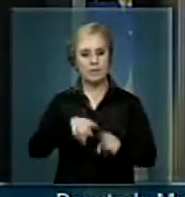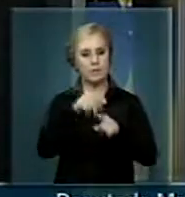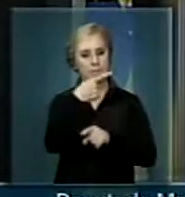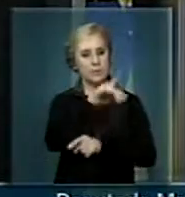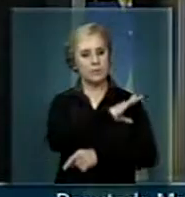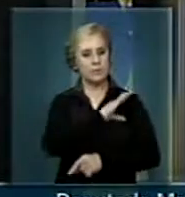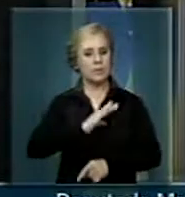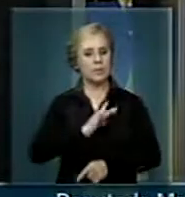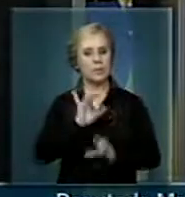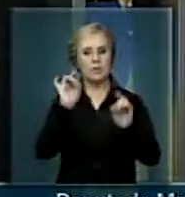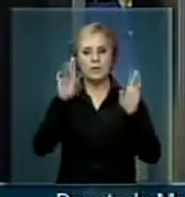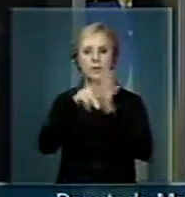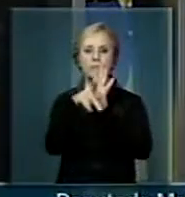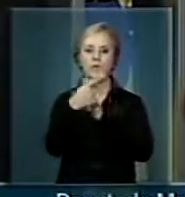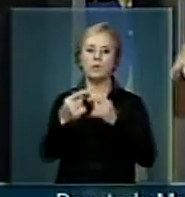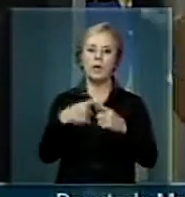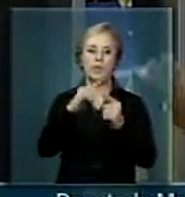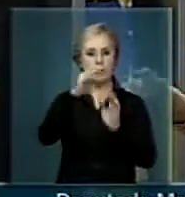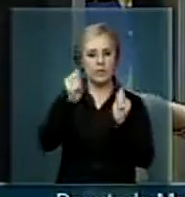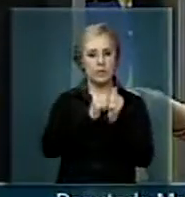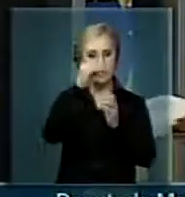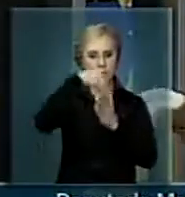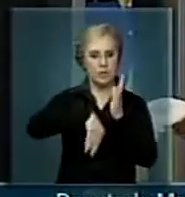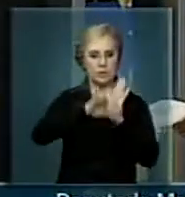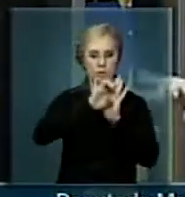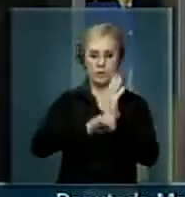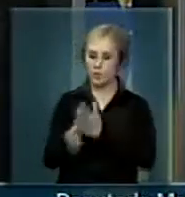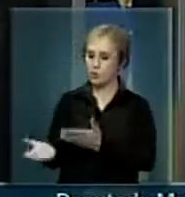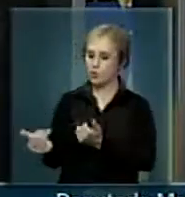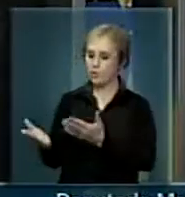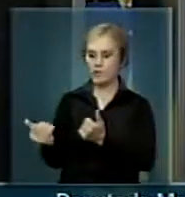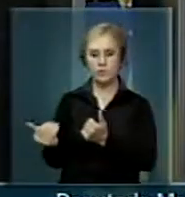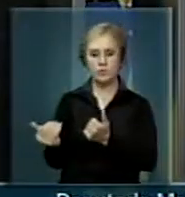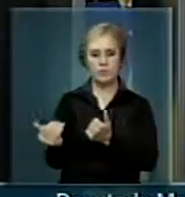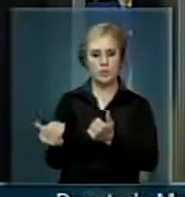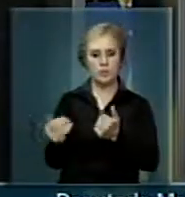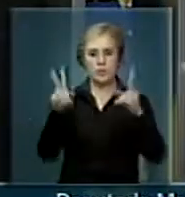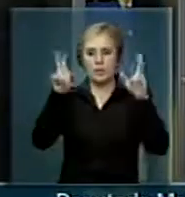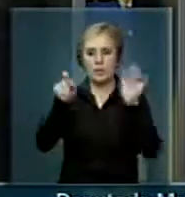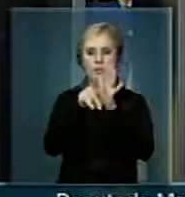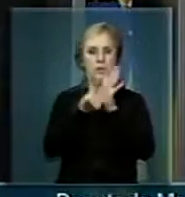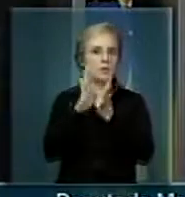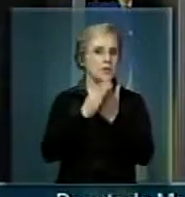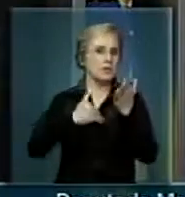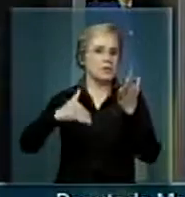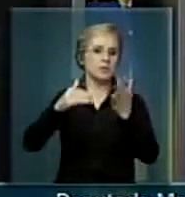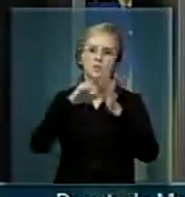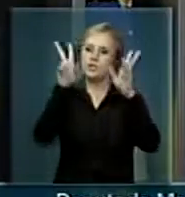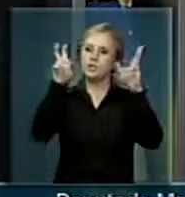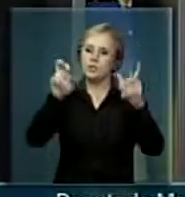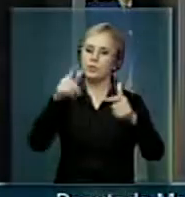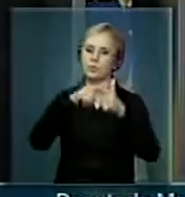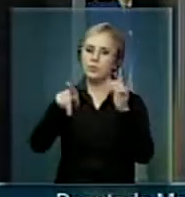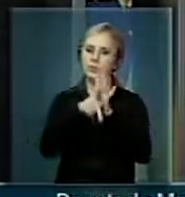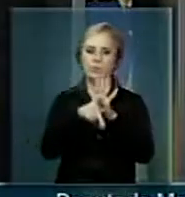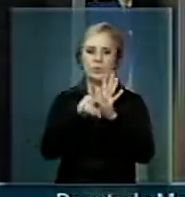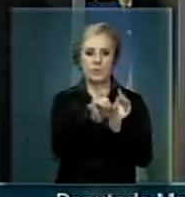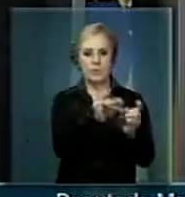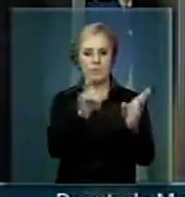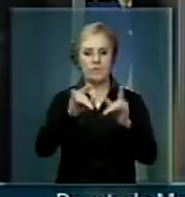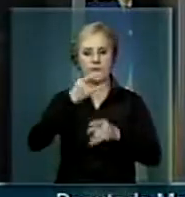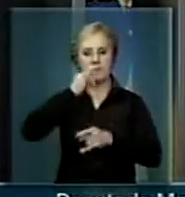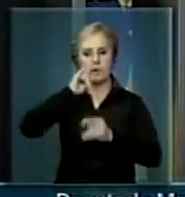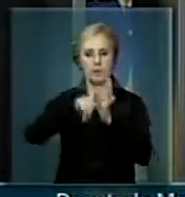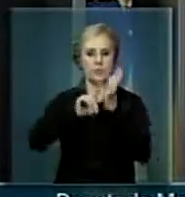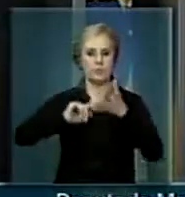essa especificação, porque não cabe no Estatuto da Juventude a superação de todos os dilemas relacionados à venda e ao